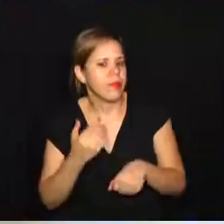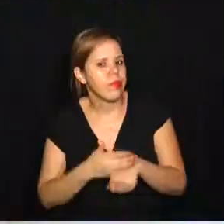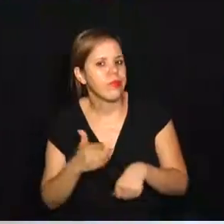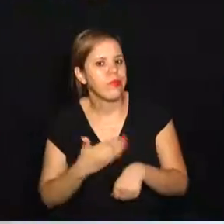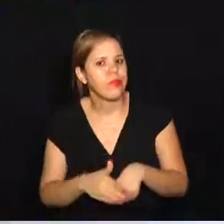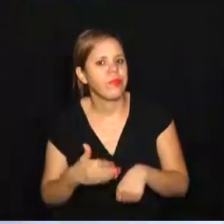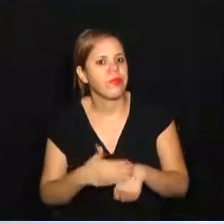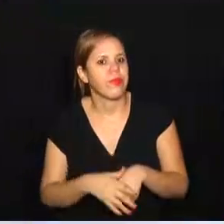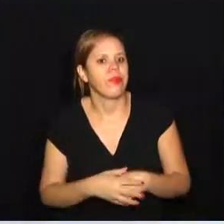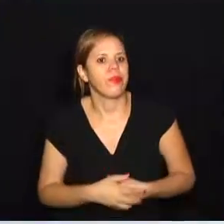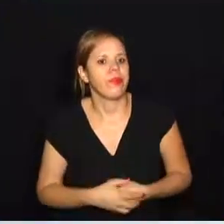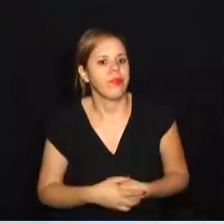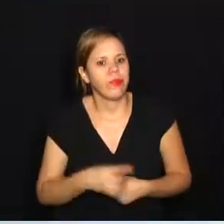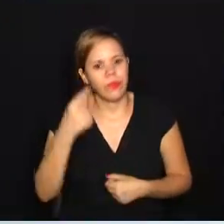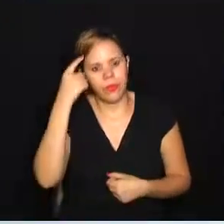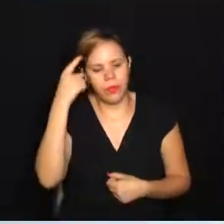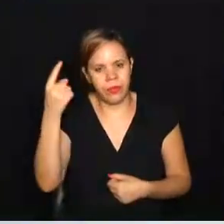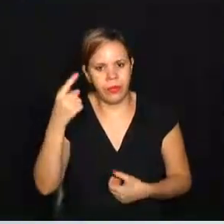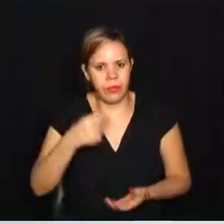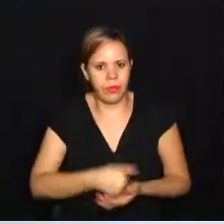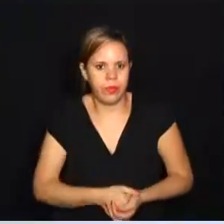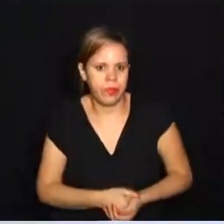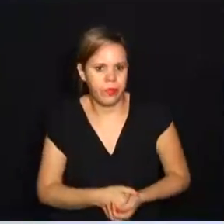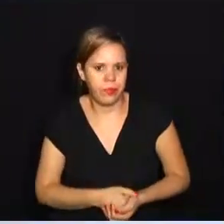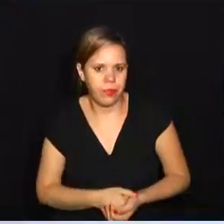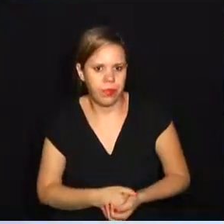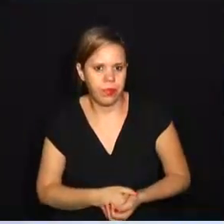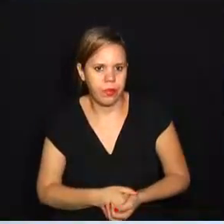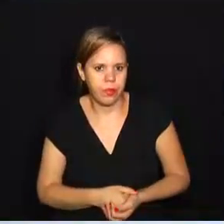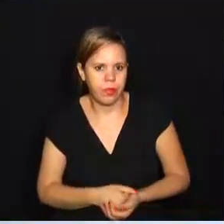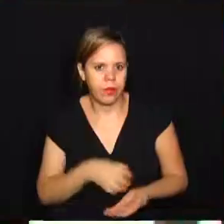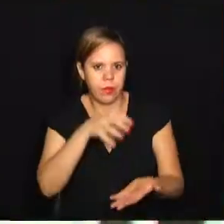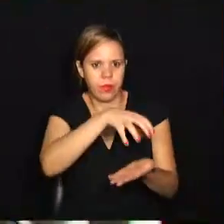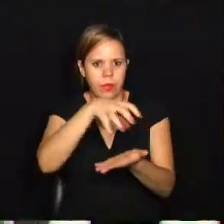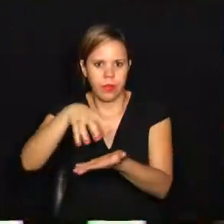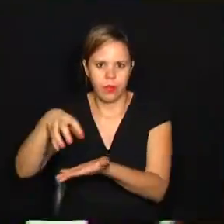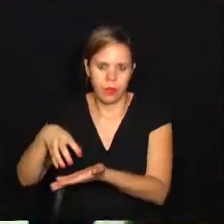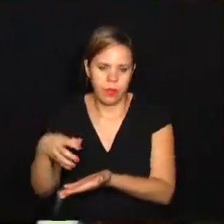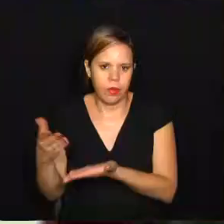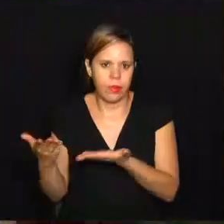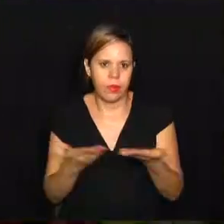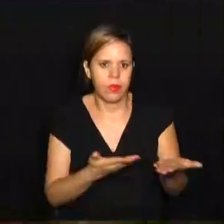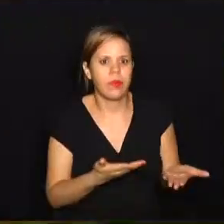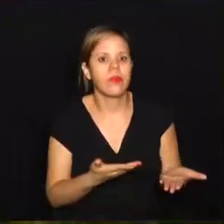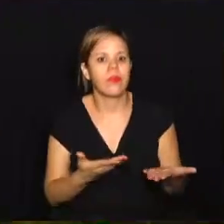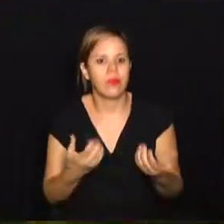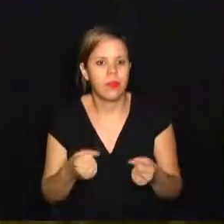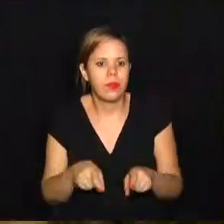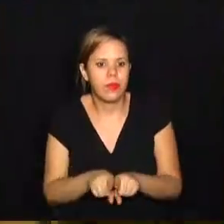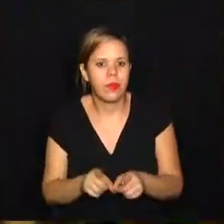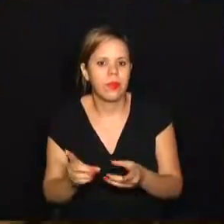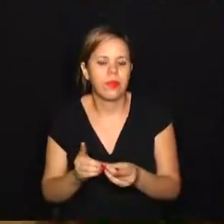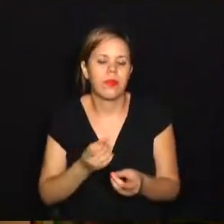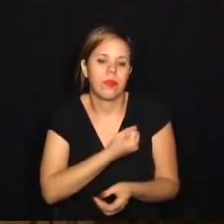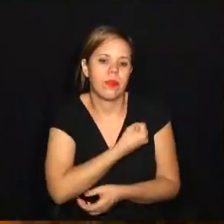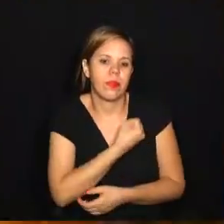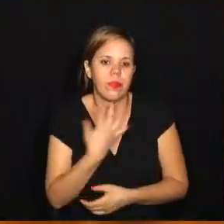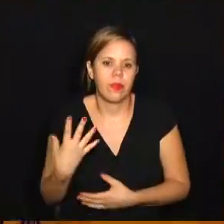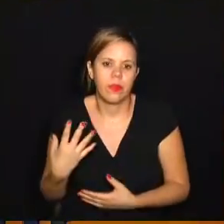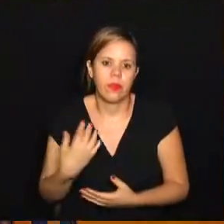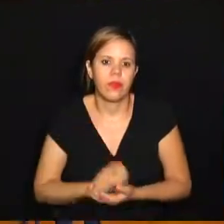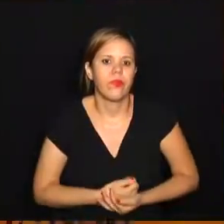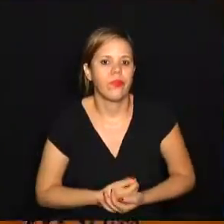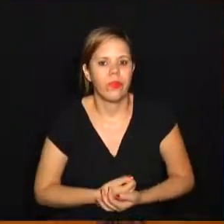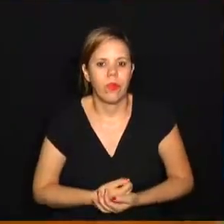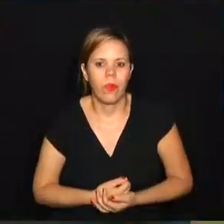treinamento, eles dão ideias, se dividem em grupos para acolher, né? Que a gente tem um número grande para acolher.